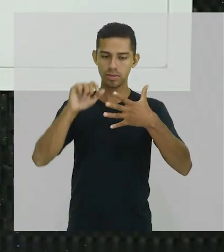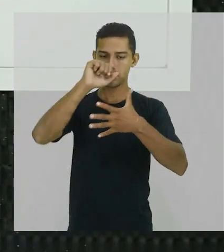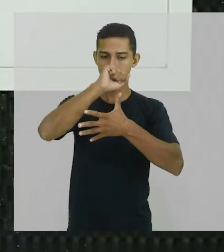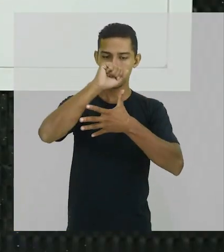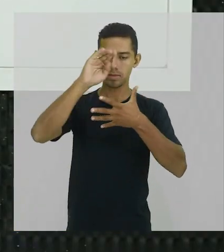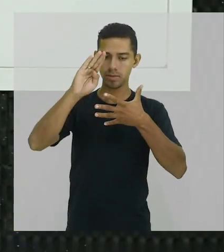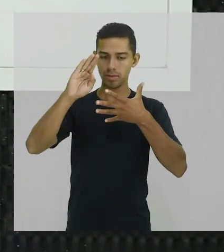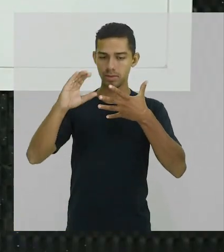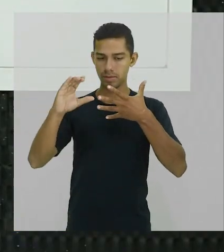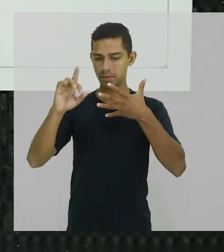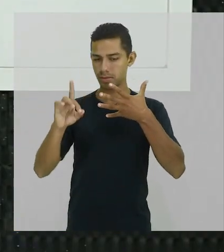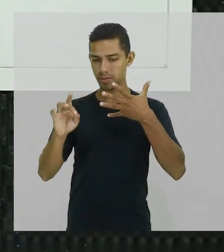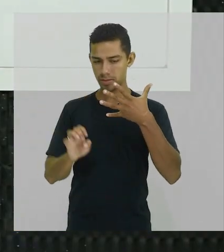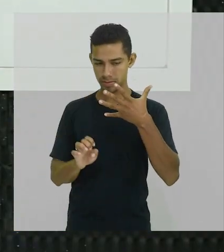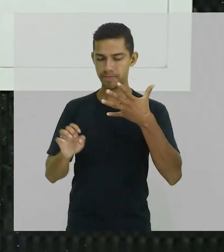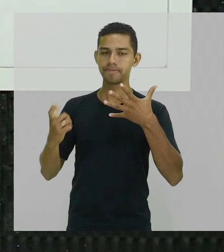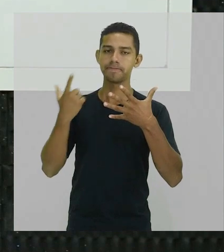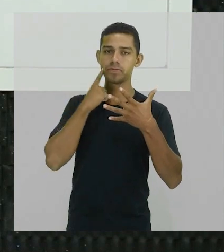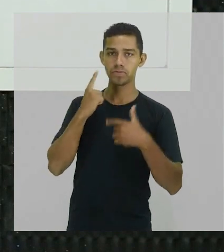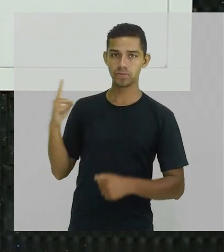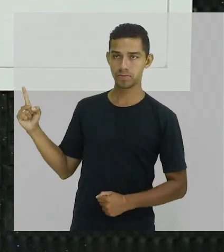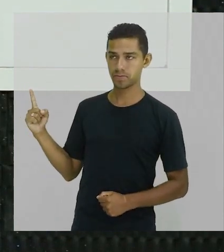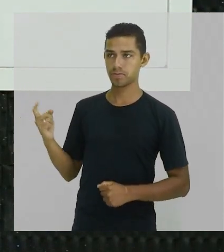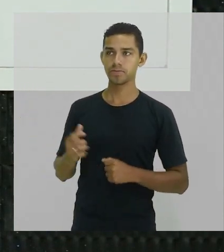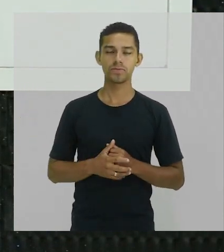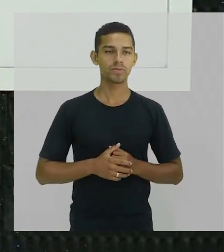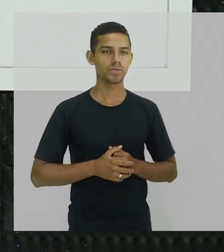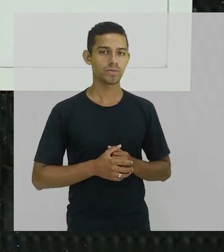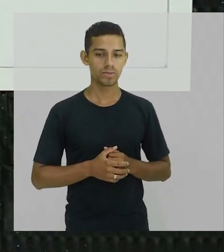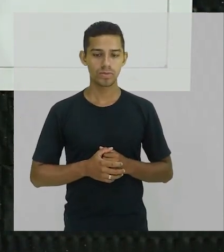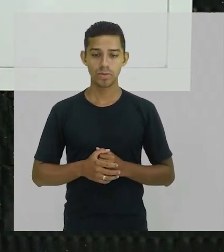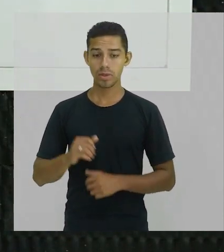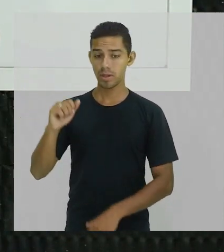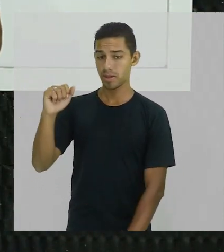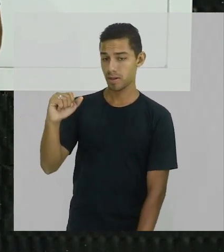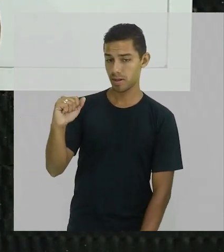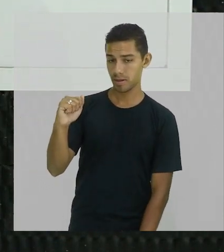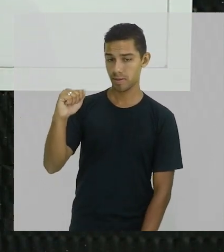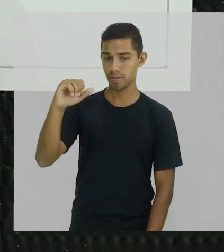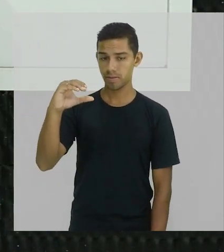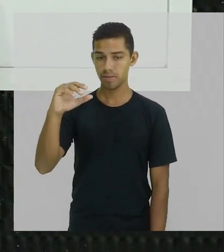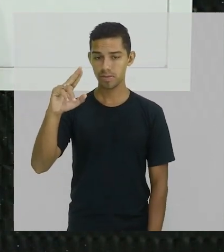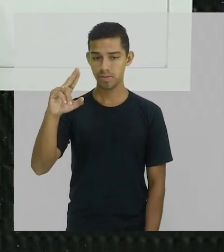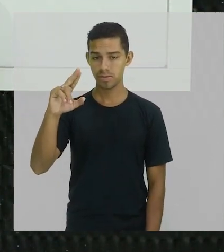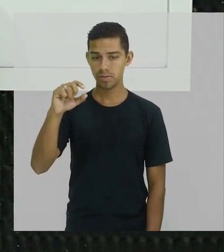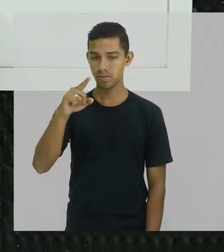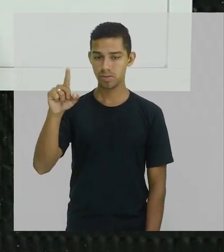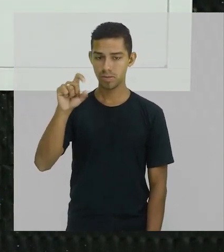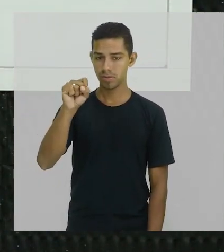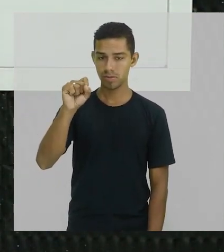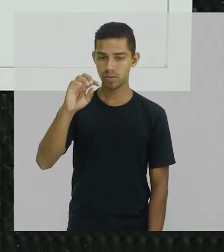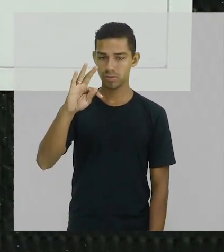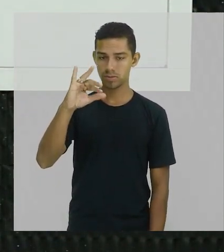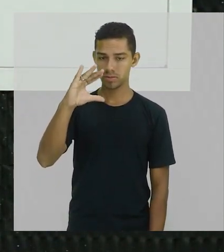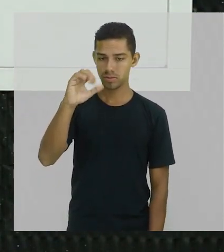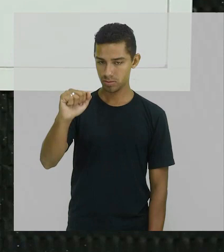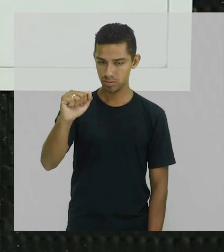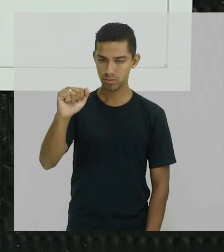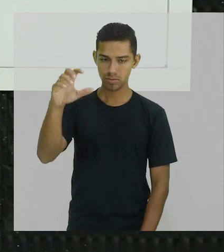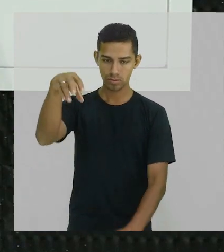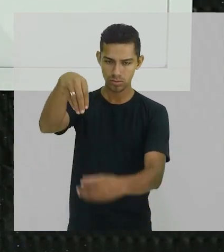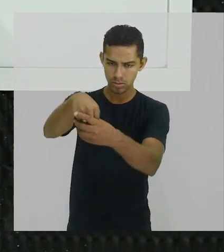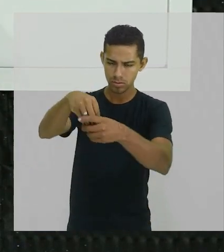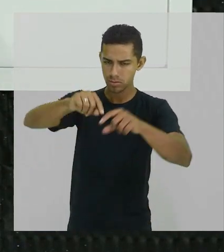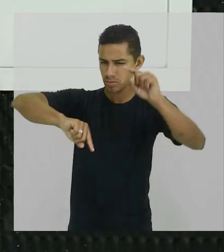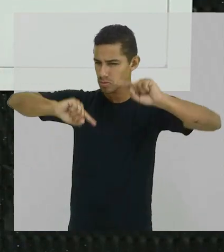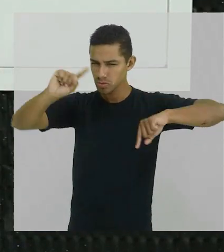Questão. Bom, gente, a acústica, certo? É uma parte dentro da ondulatória que